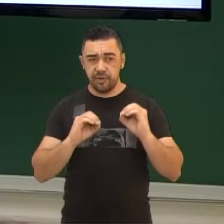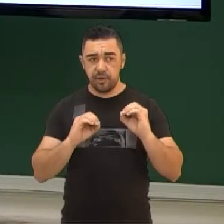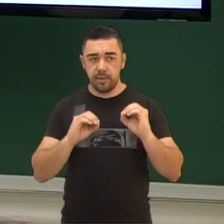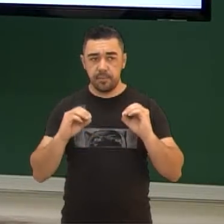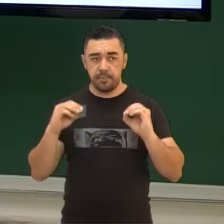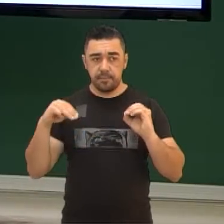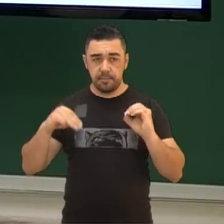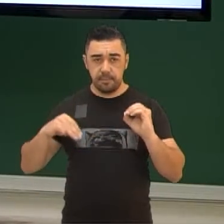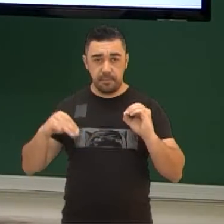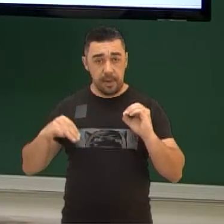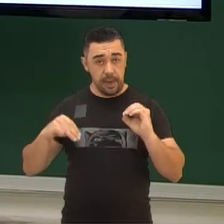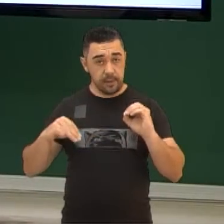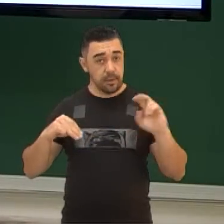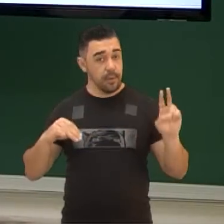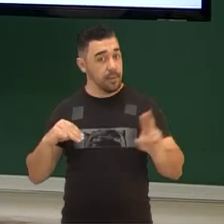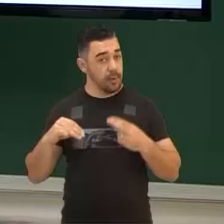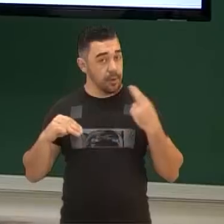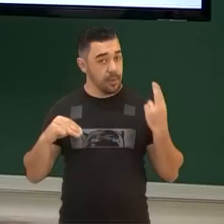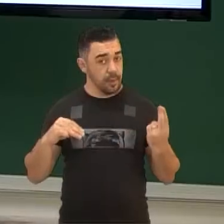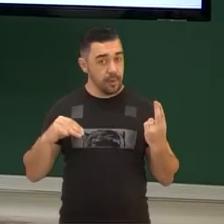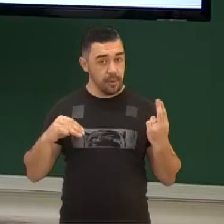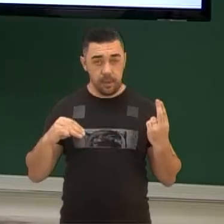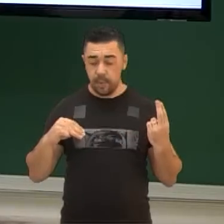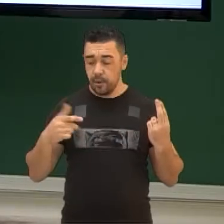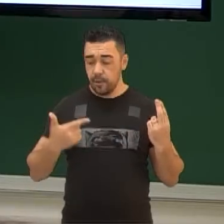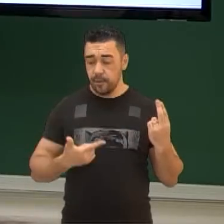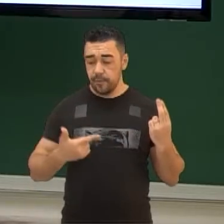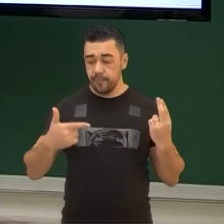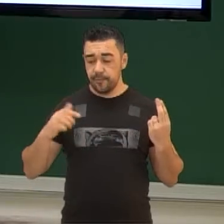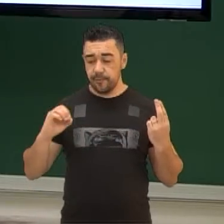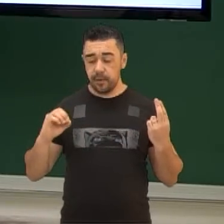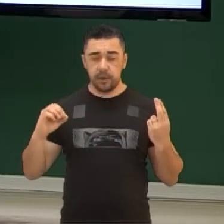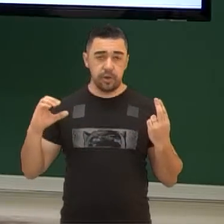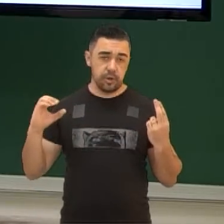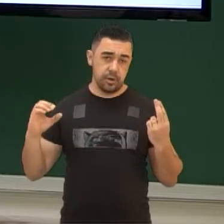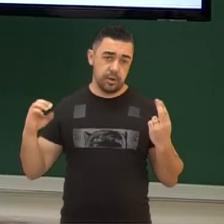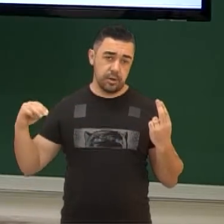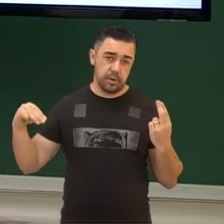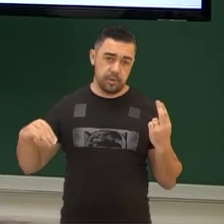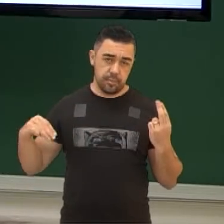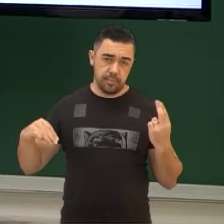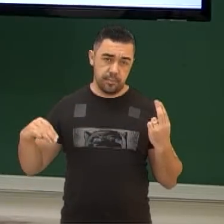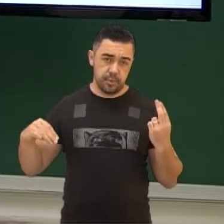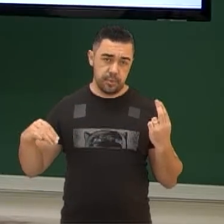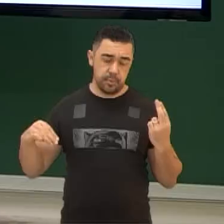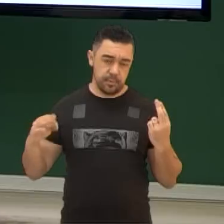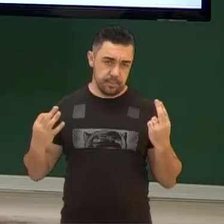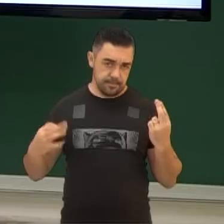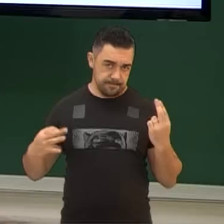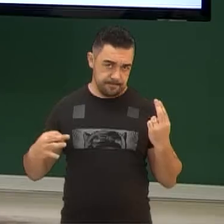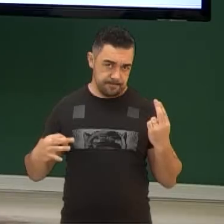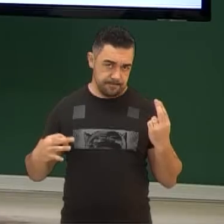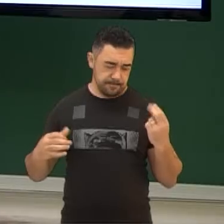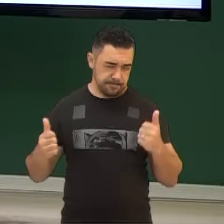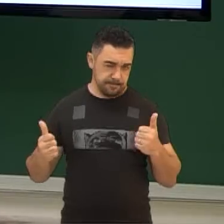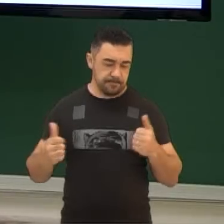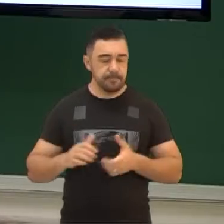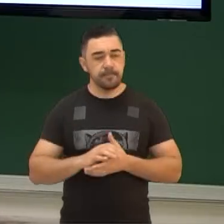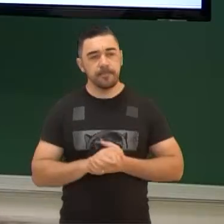0,20 metros. Ou, transformando em centímetros, né? Eu tenho 20 centímetros, tá bom?